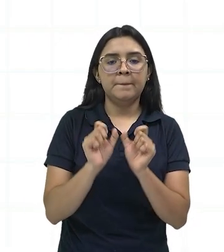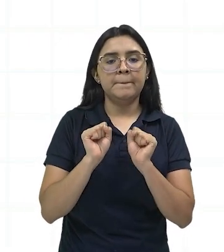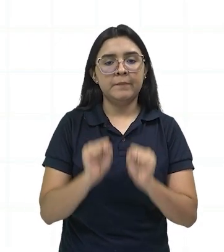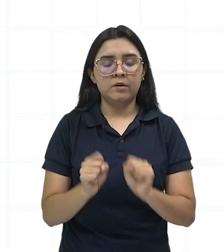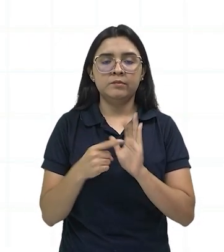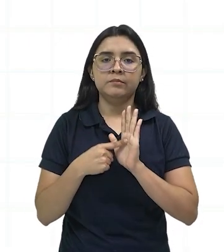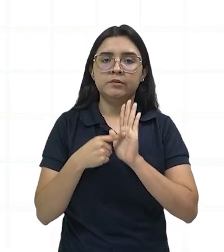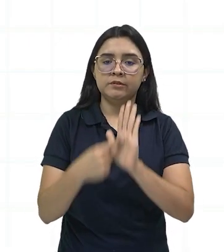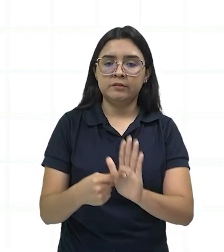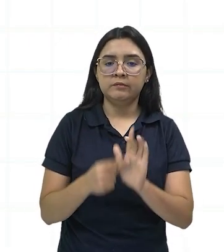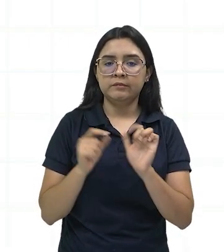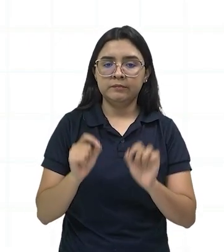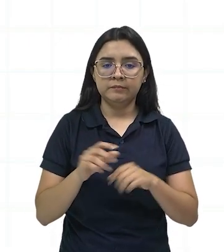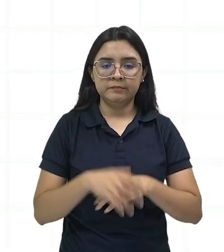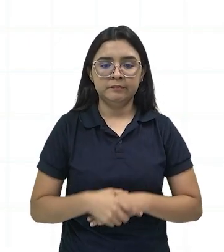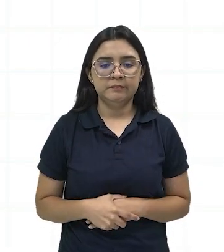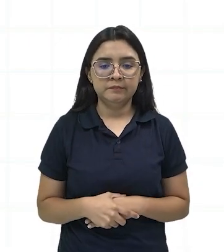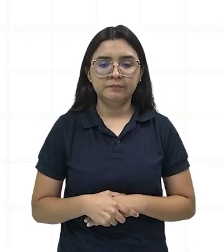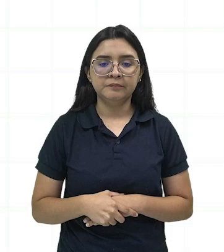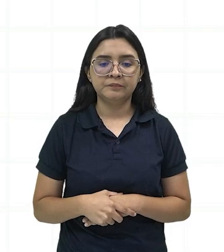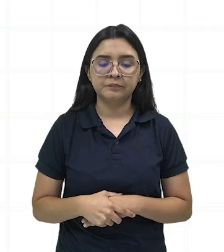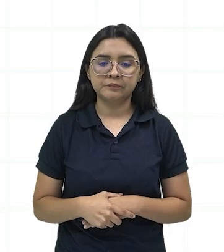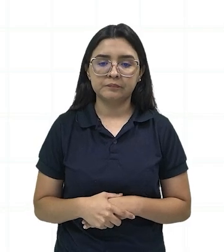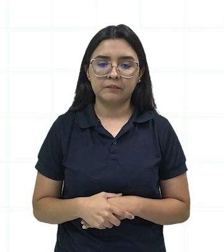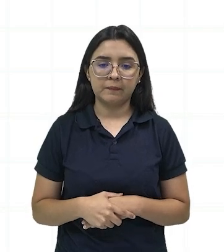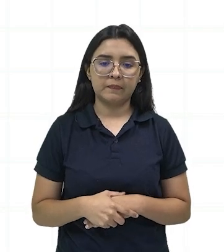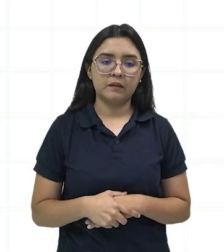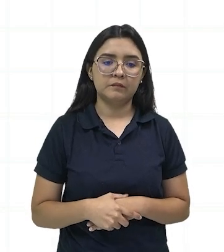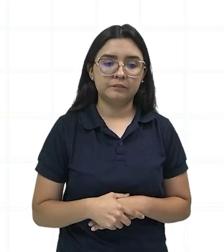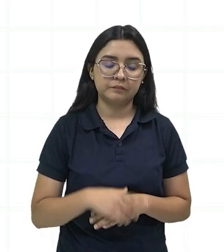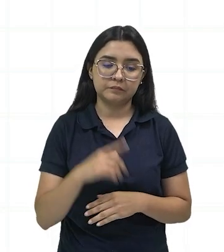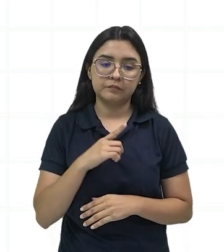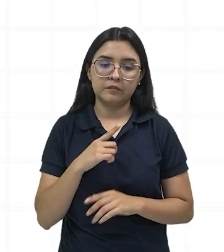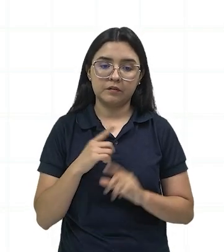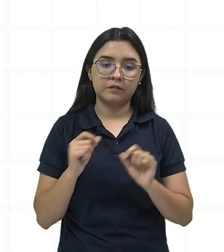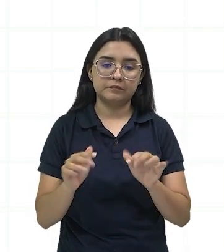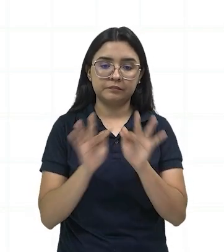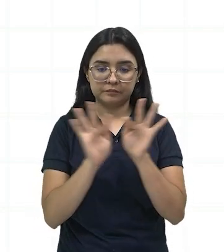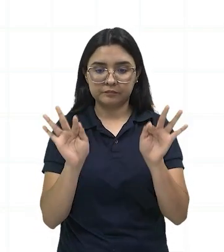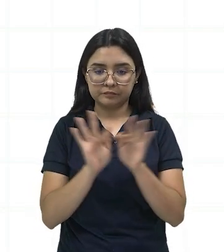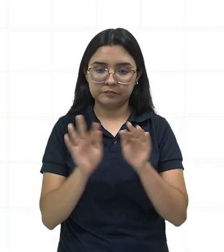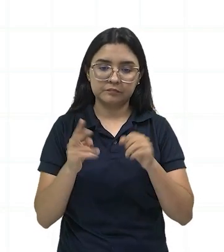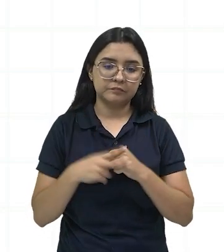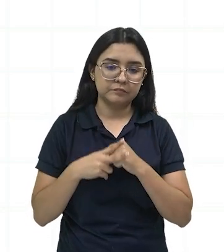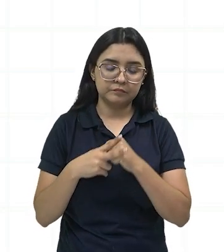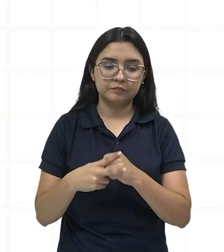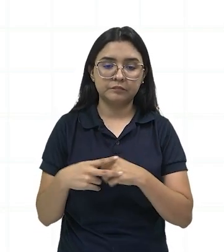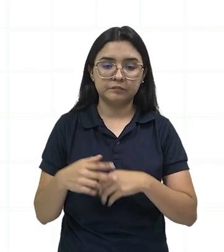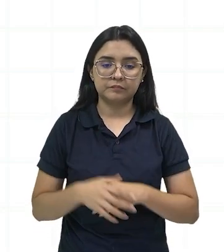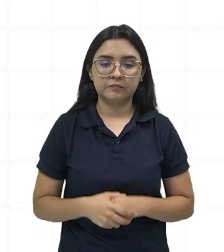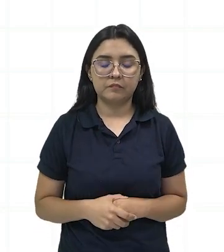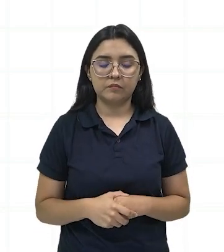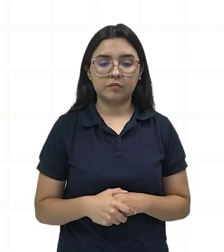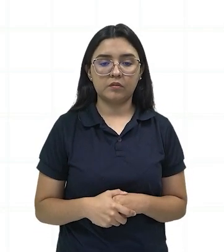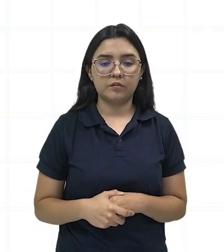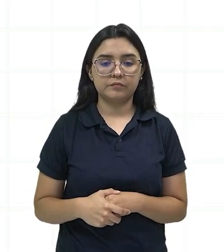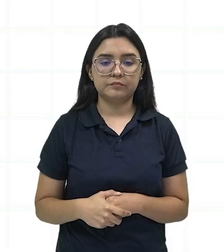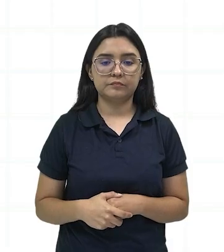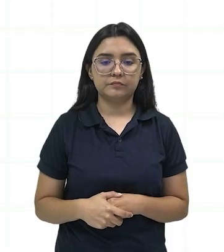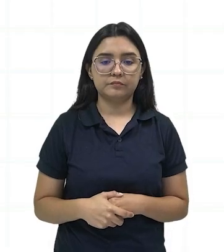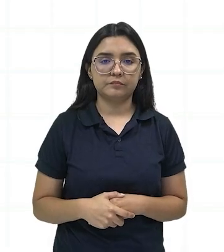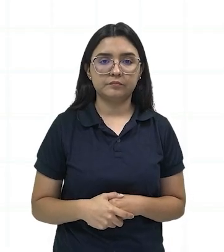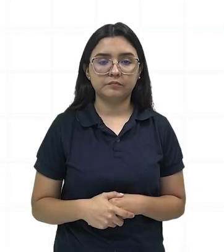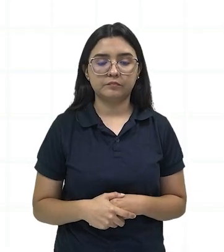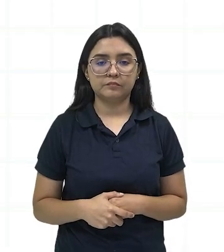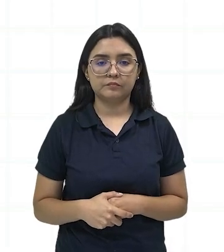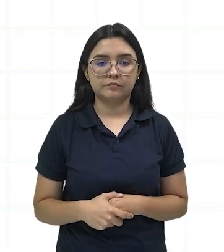um indicativo de que a minha frase, a minha oração está na voz passiva, sofrendo a